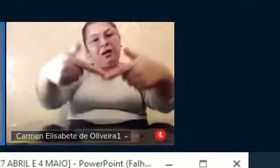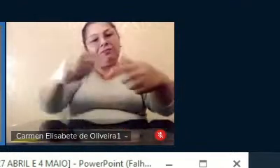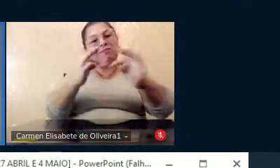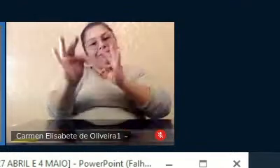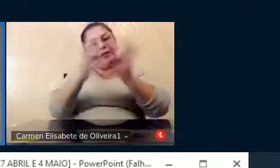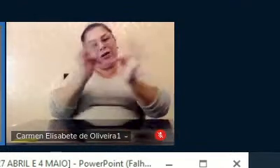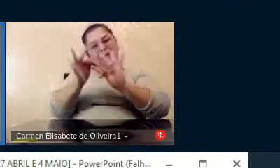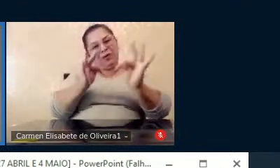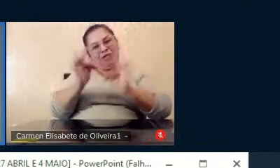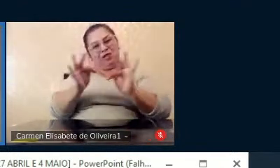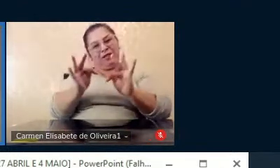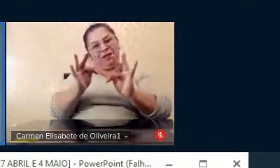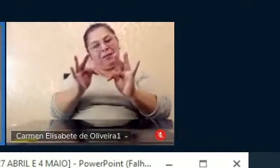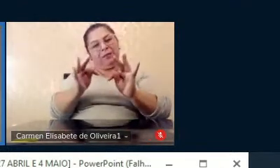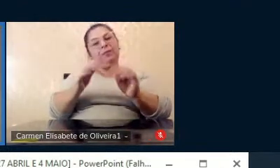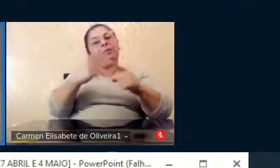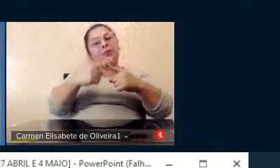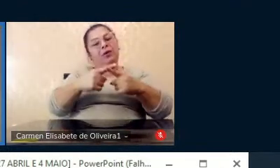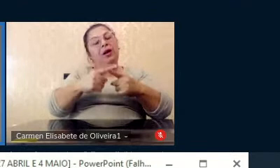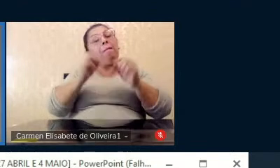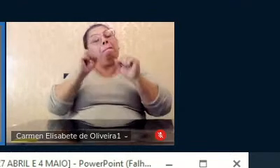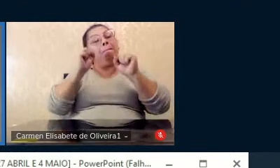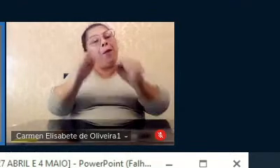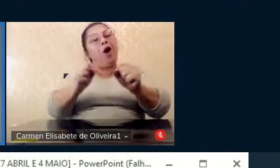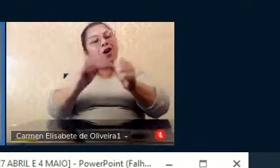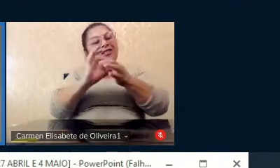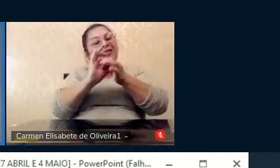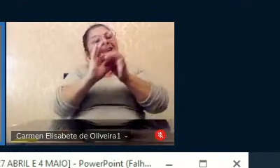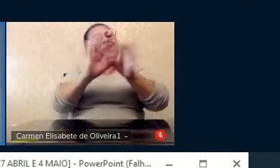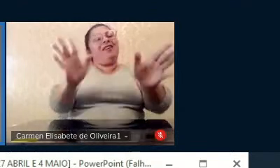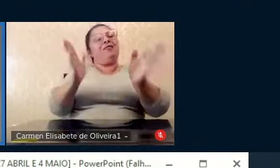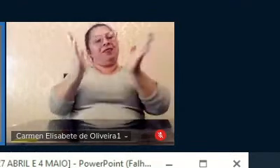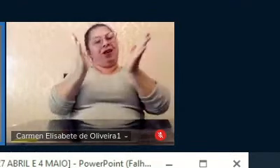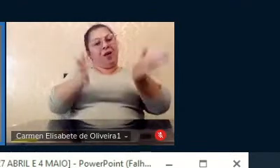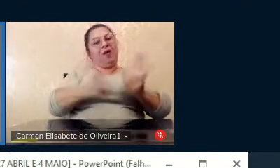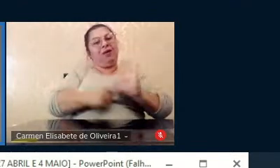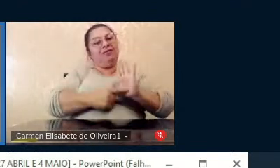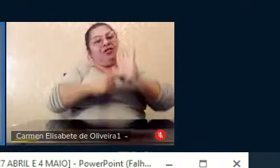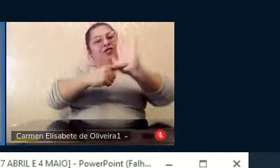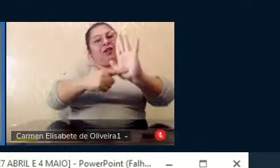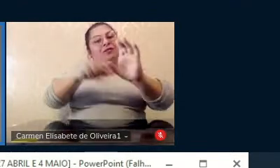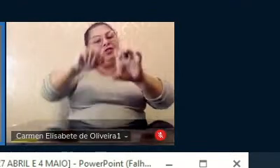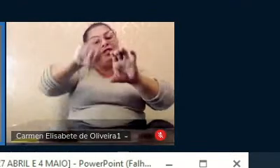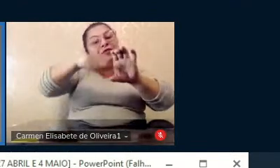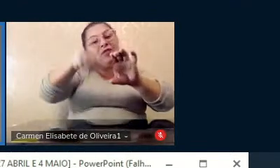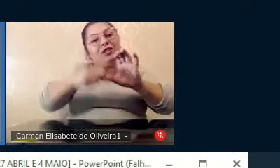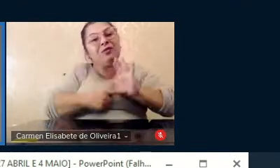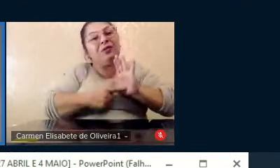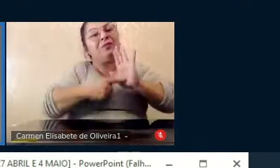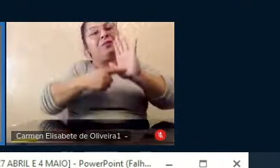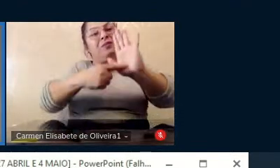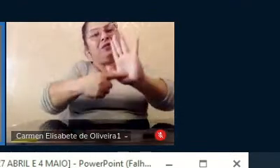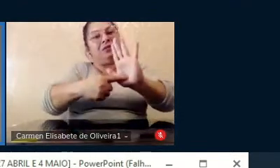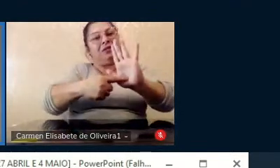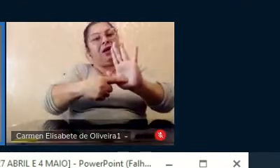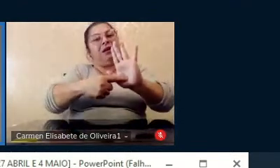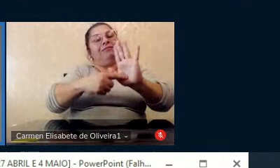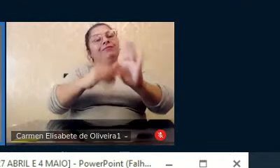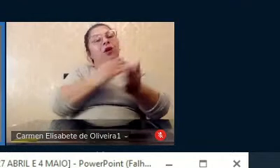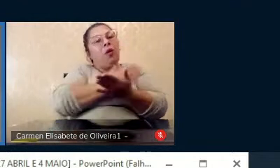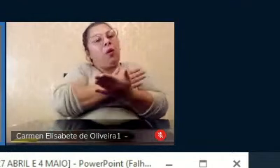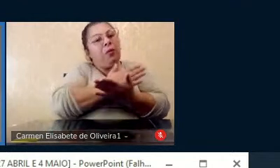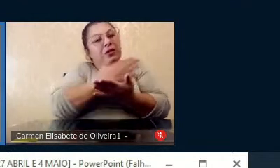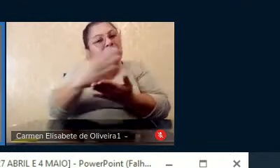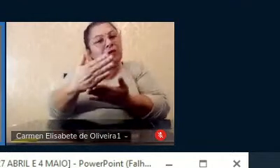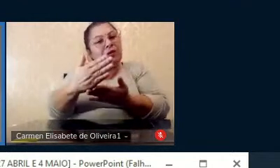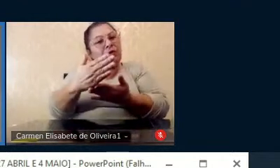tecnologia, por permitir o registro em forma de vídeos, né? Que inicialmente foram